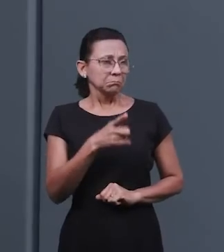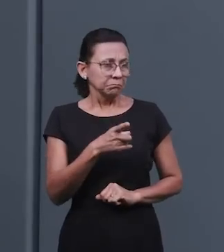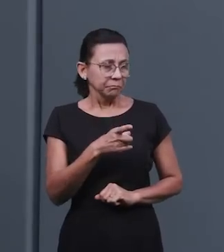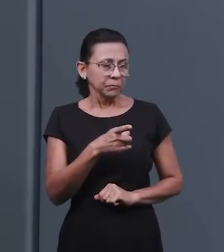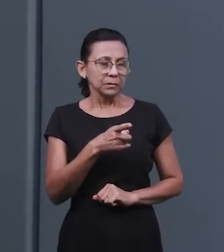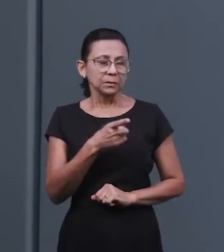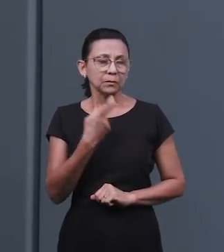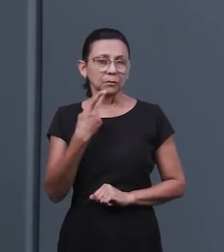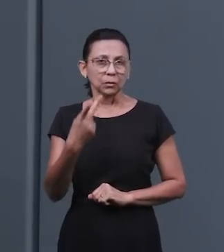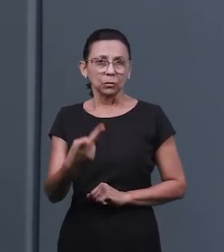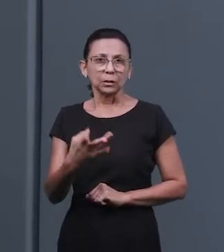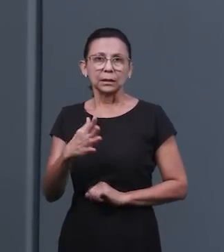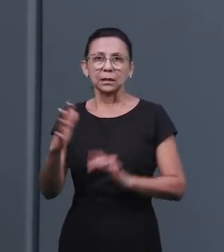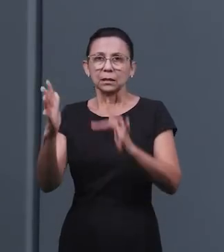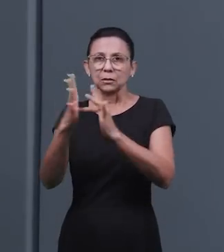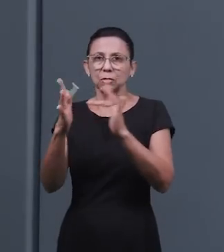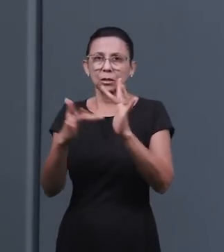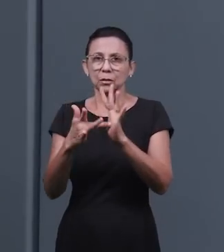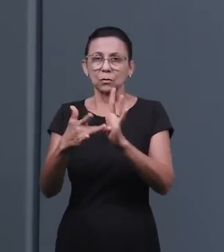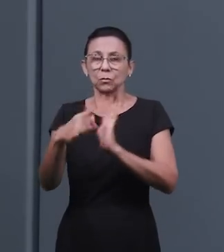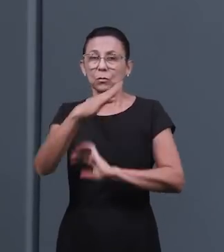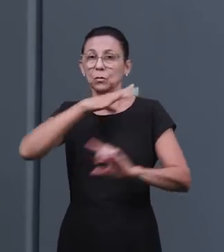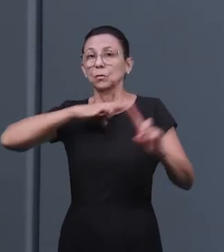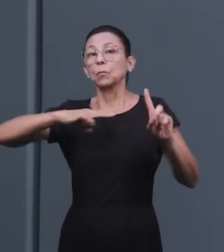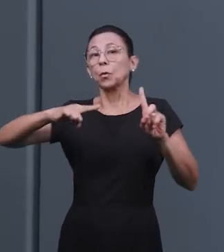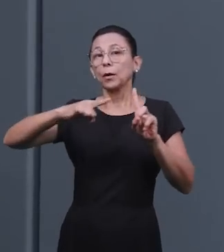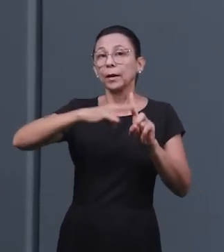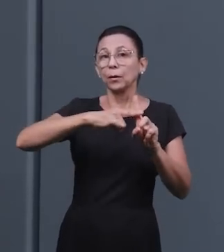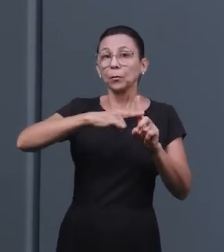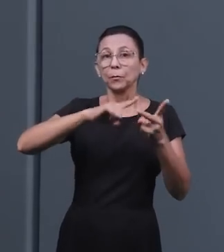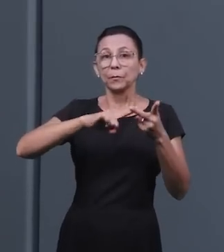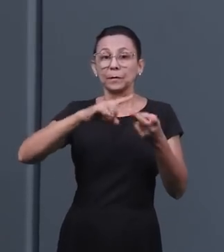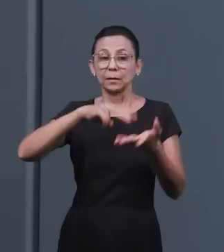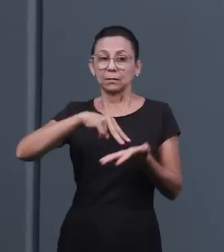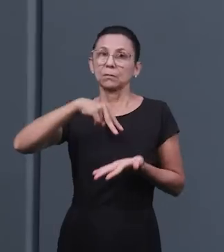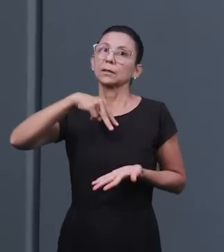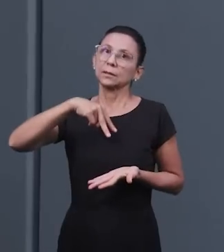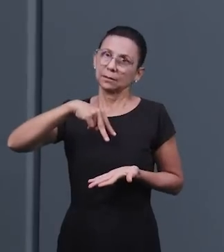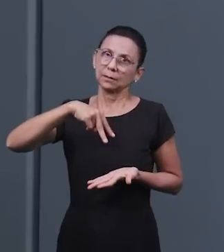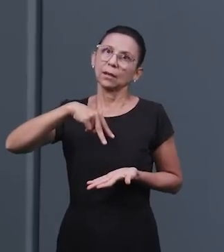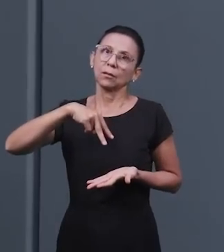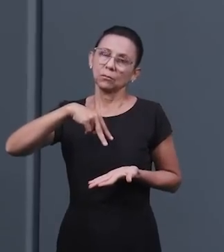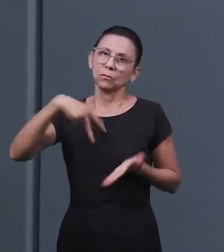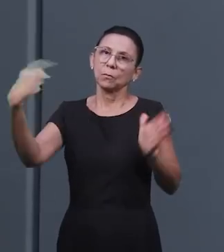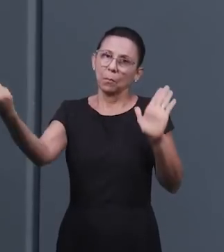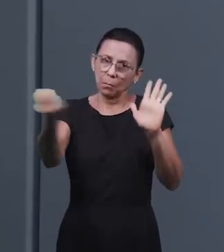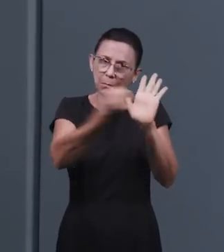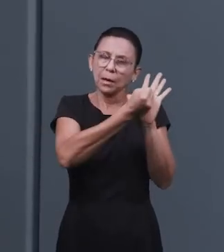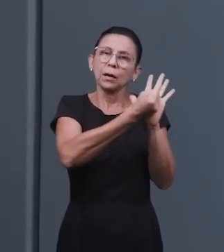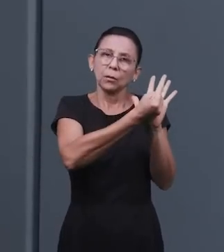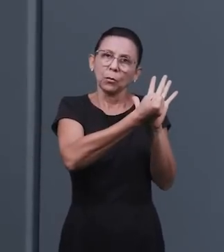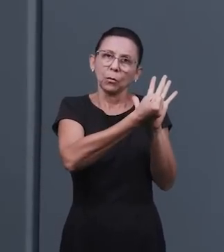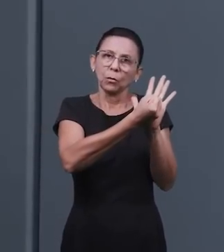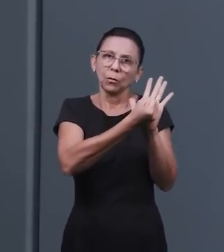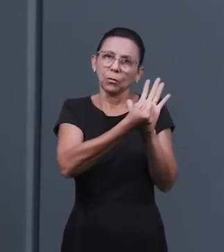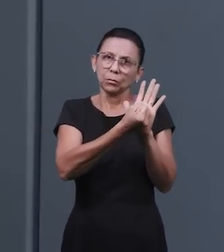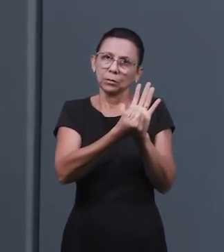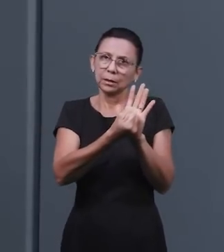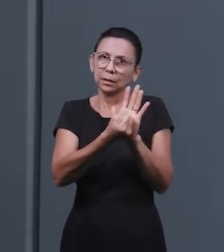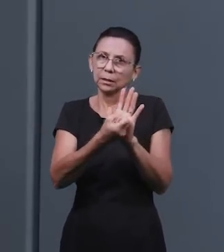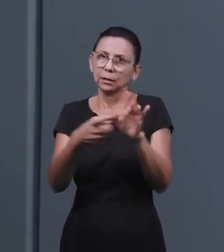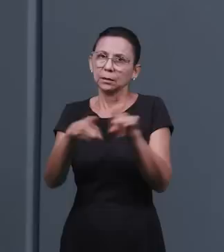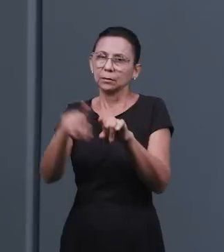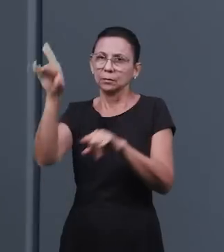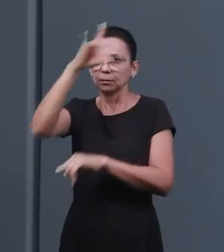a morte de Jesus, de fato, estabeleceu um marco, a morte e ressurreição, né? E, claro, como consequência disso, derramado do Espírito